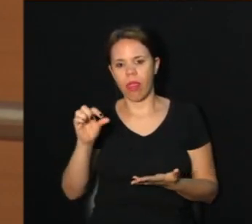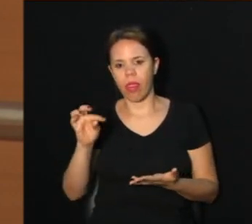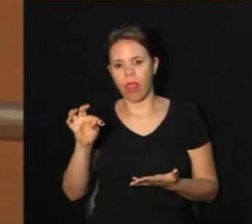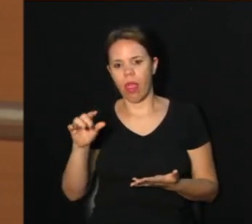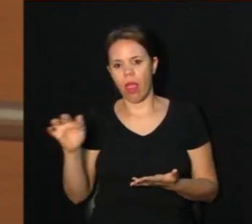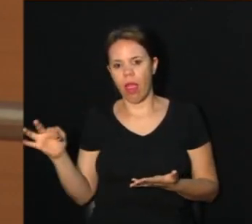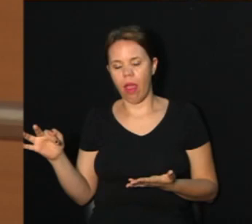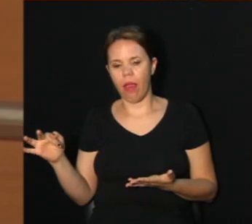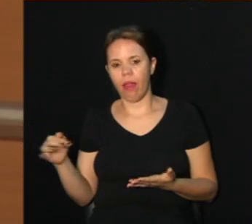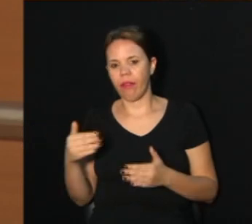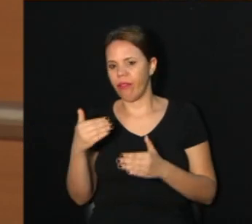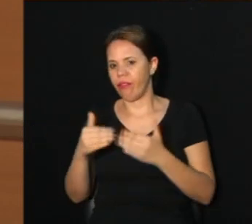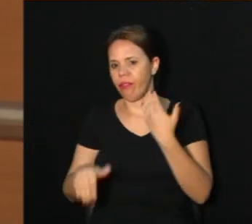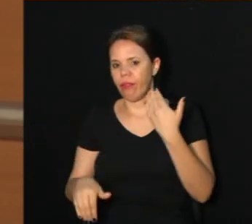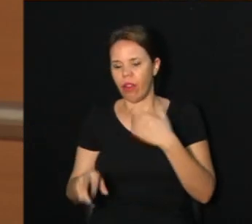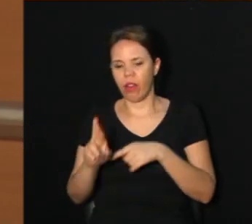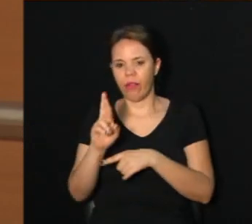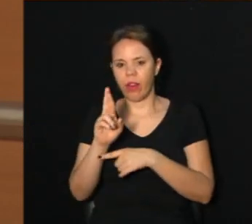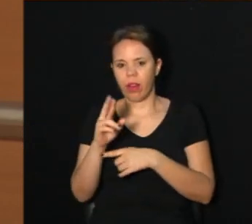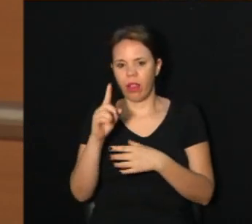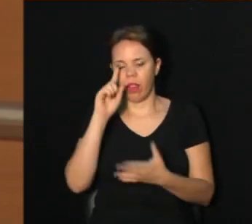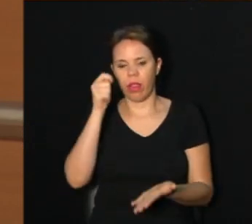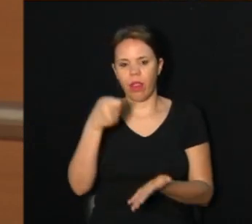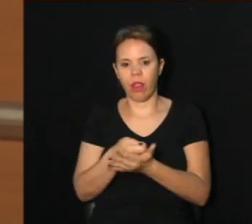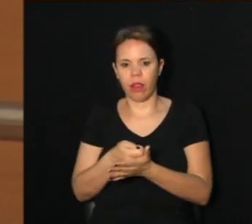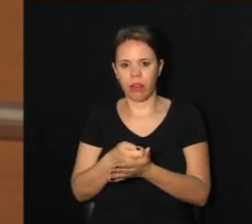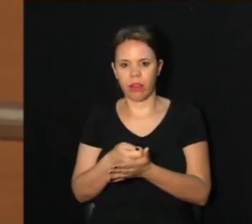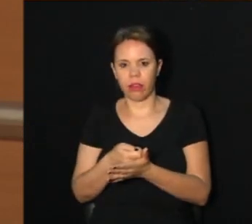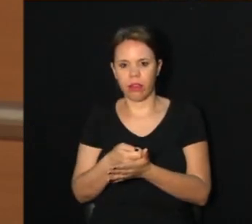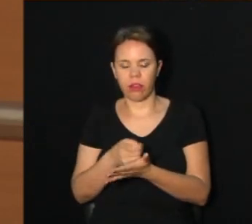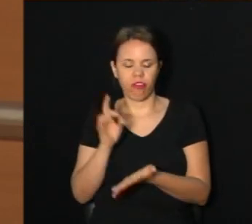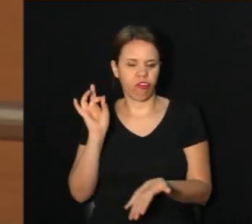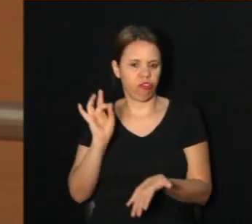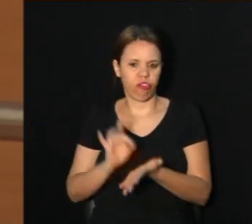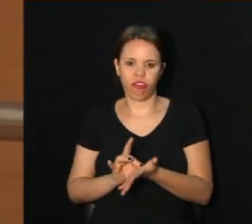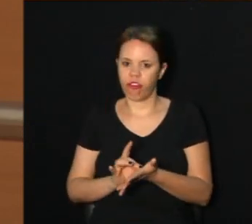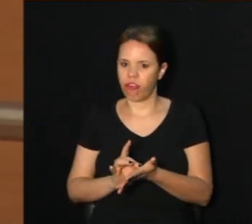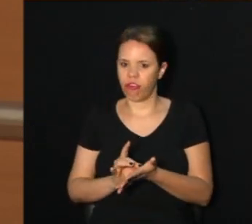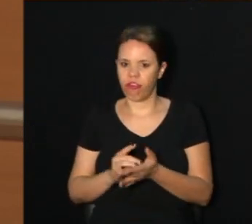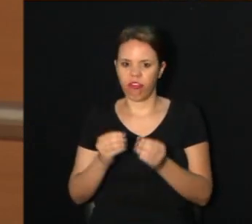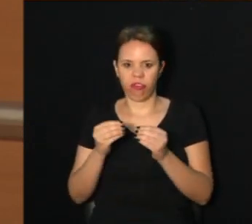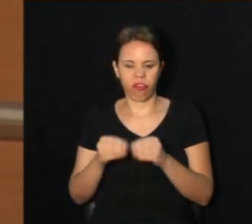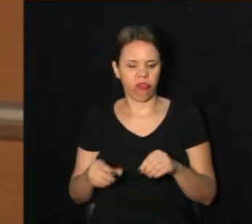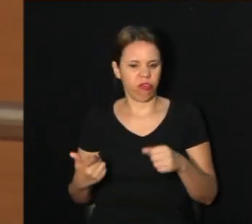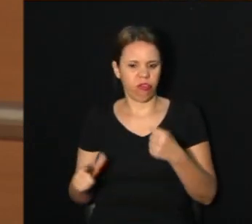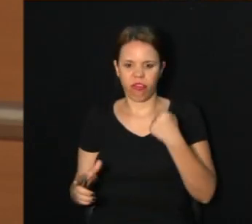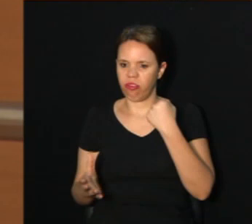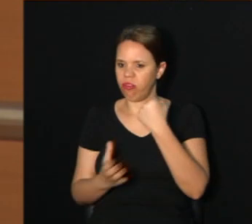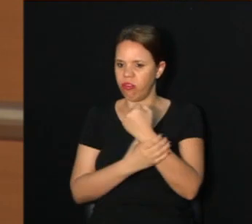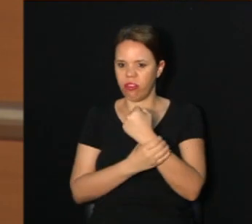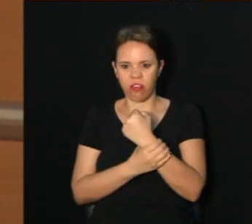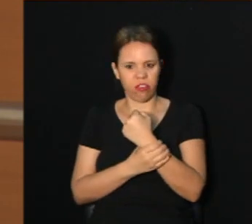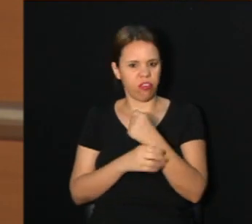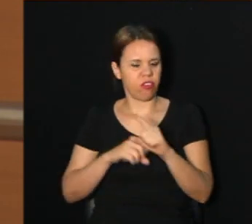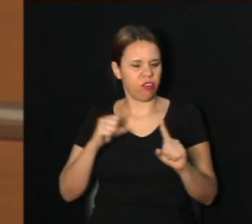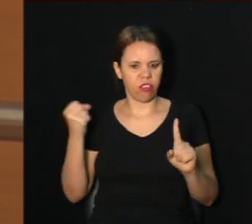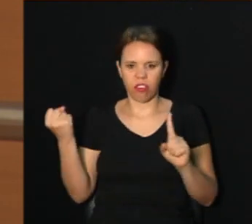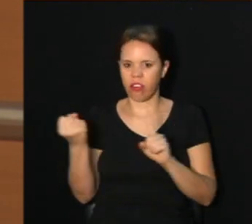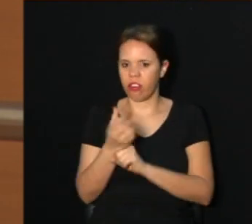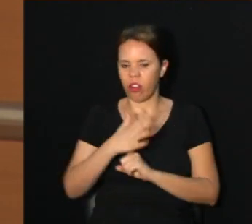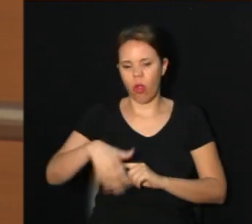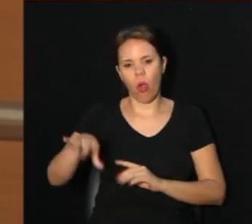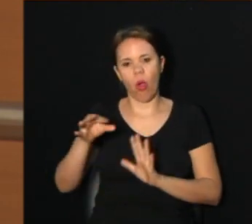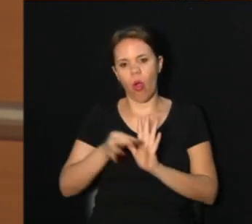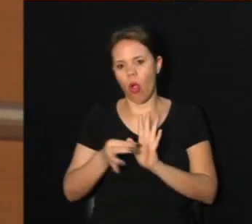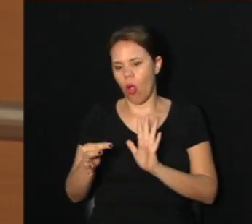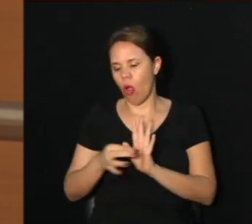fora do espírito do tempo. As decisões do STF realmente são as que mais deixam insegura a nossa sociedade. Gostaríamos de ouvir outras opiniões